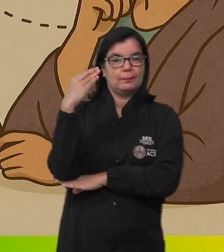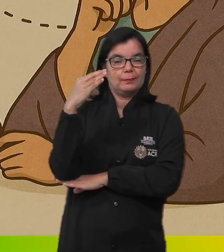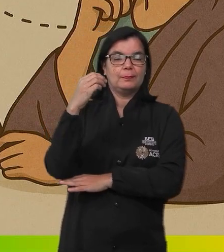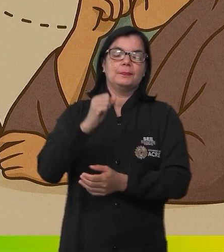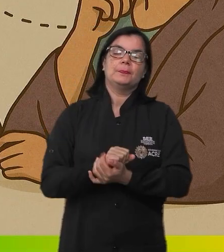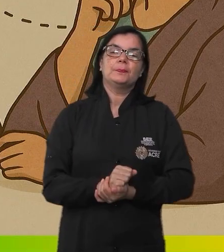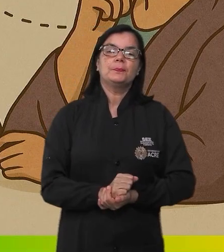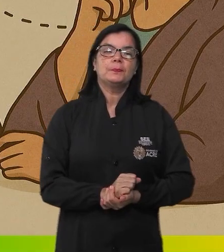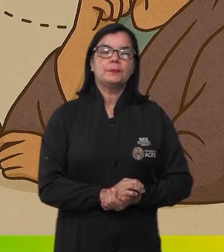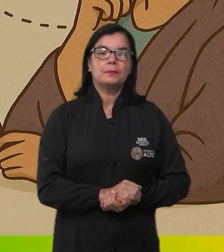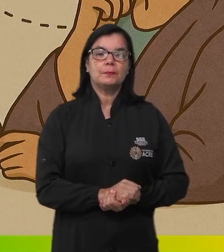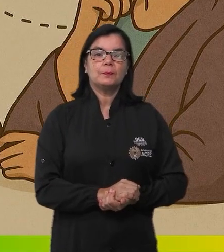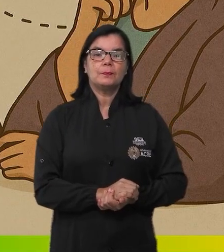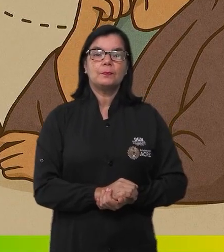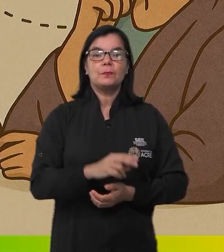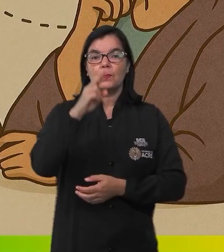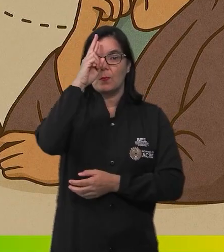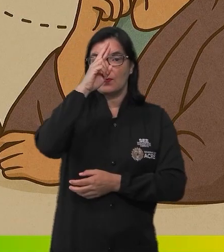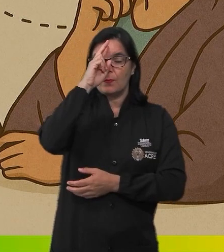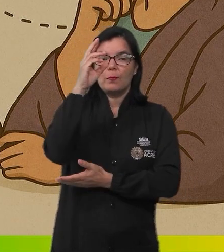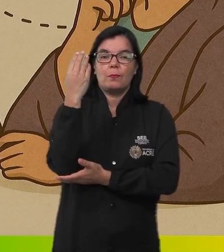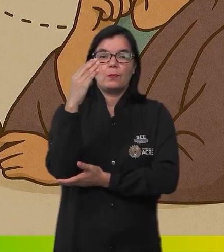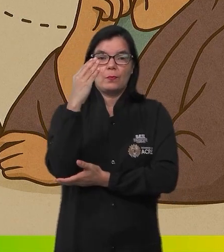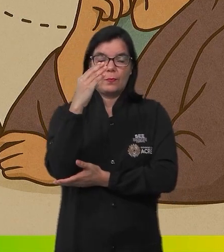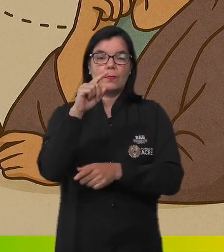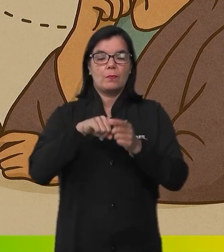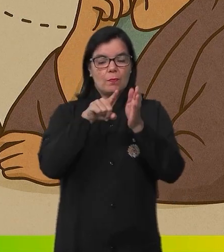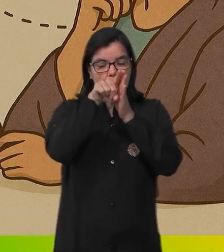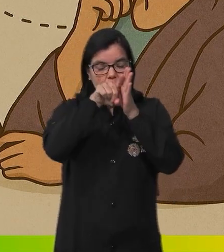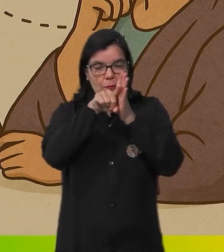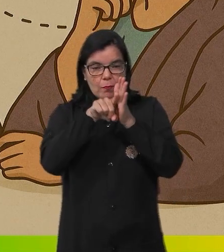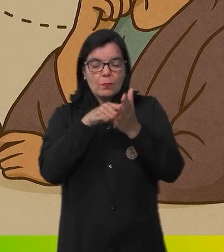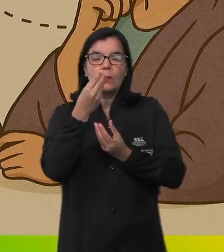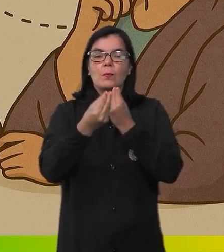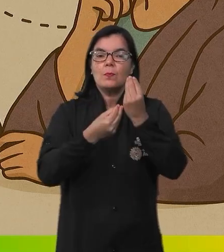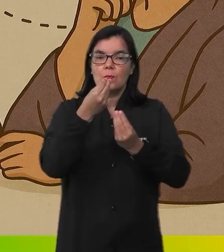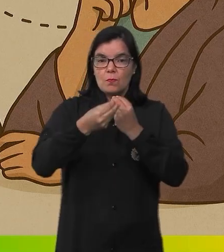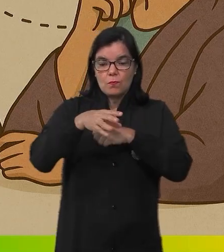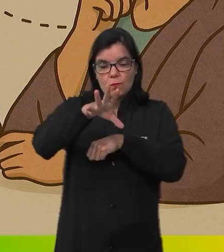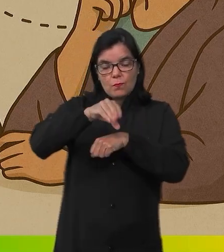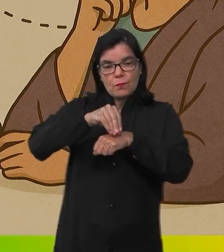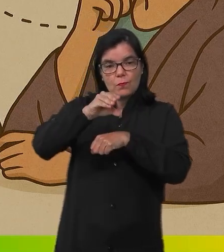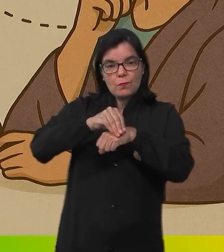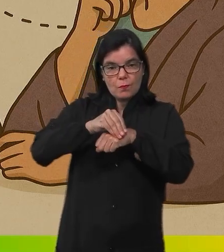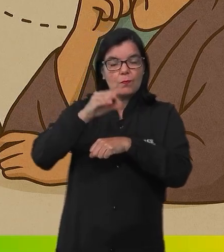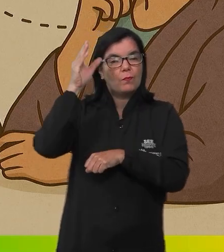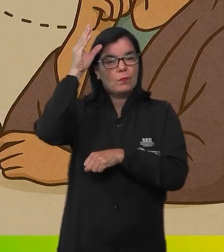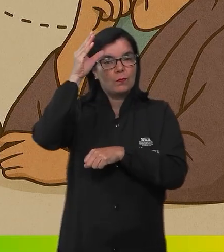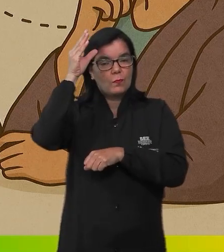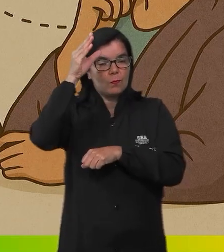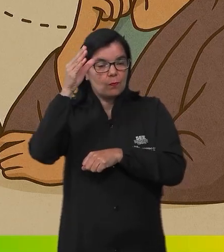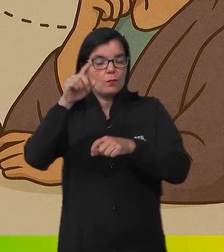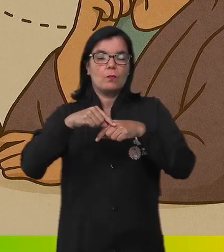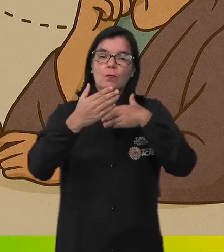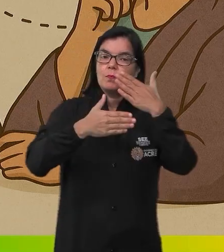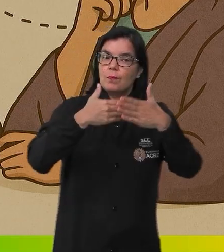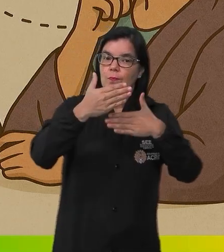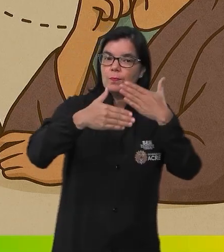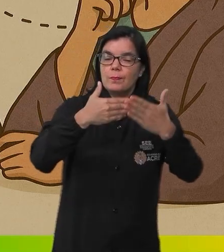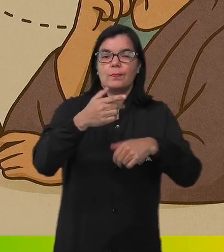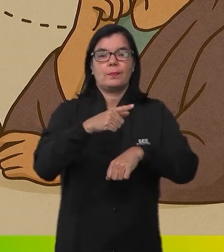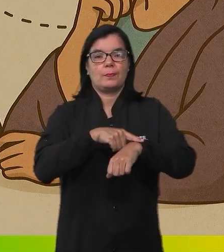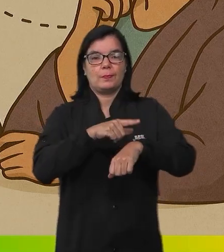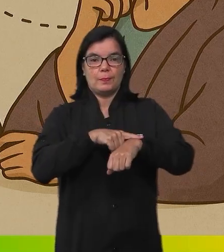Acompanha comigo. A história da ciência, ela investiga como o conhecimento científico foi construído ao longo do